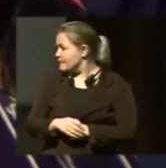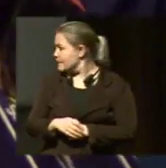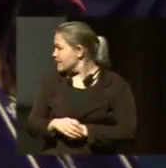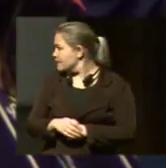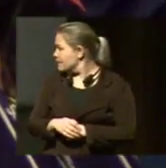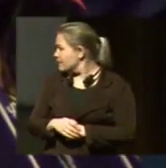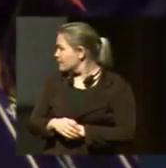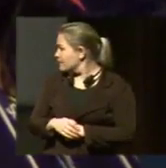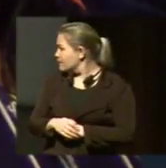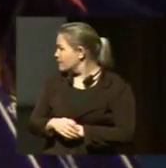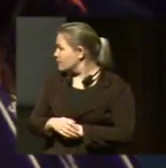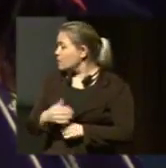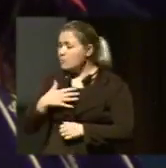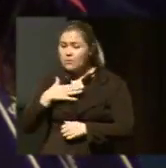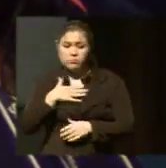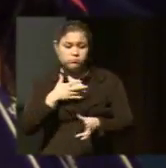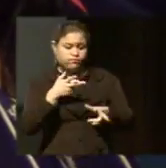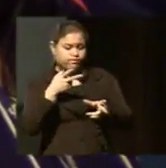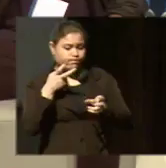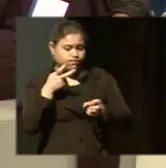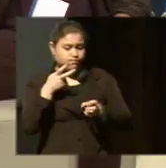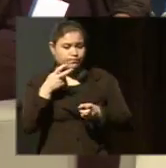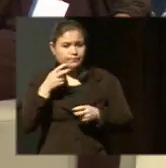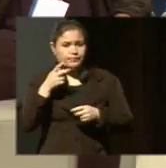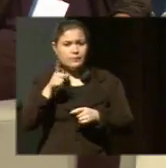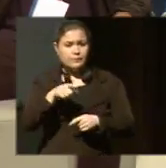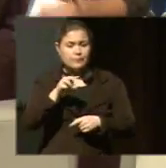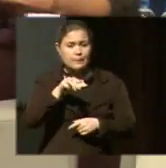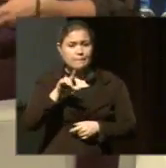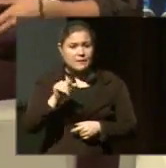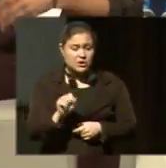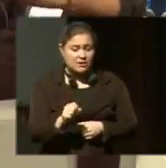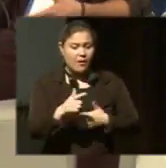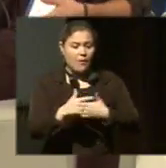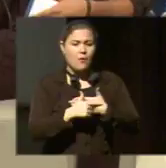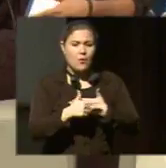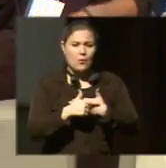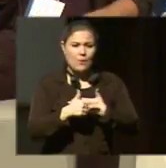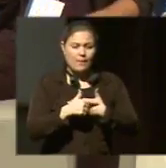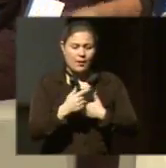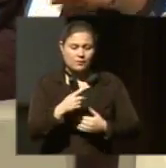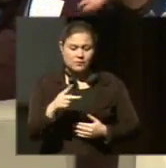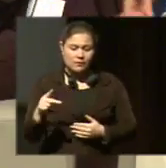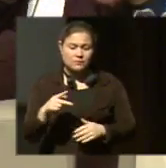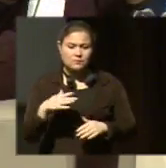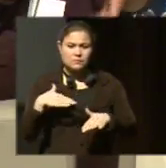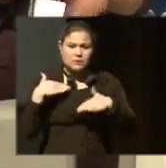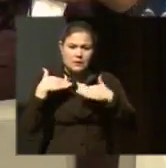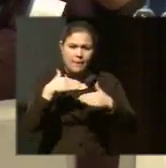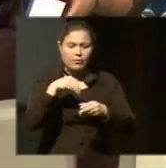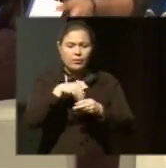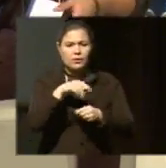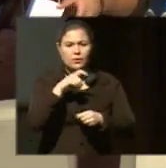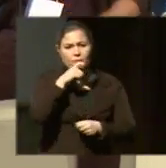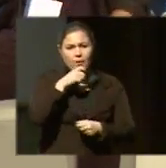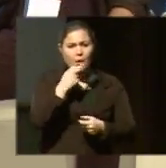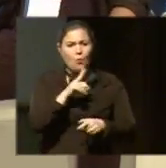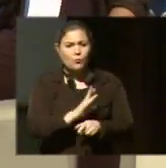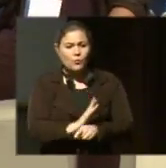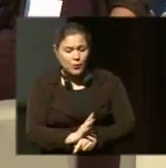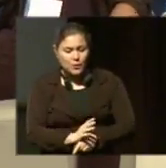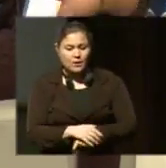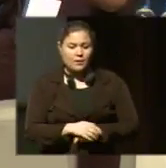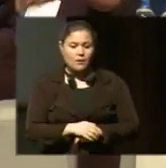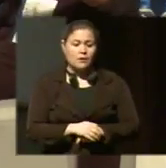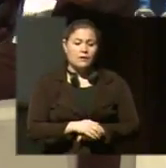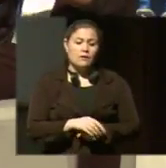Bom, o que eu vejo muito nas mídias é os papéis que eles desempenham em novelas ou em filmes, que